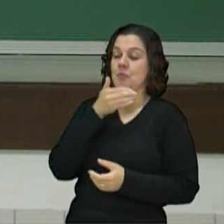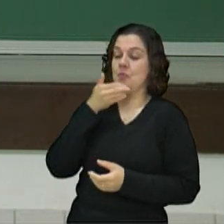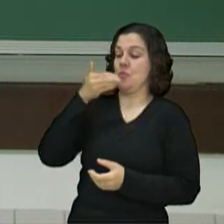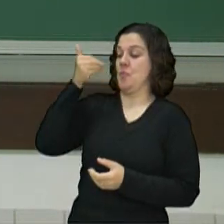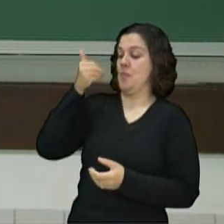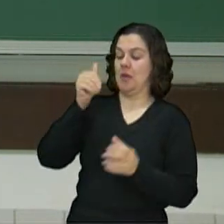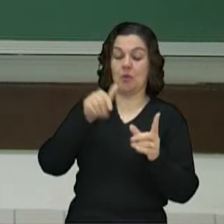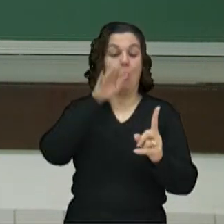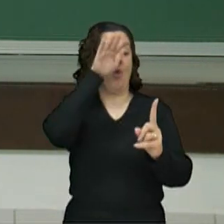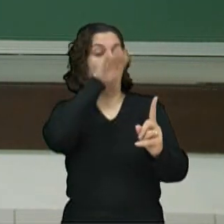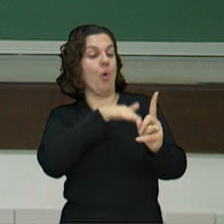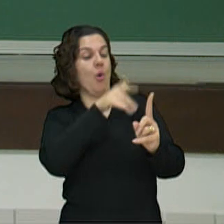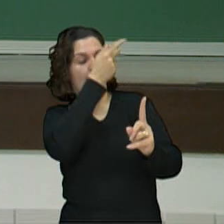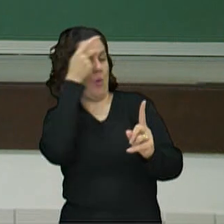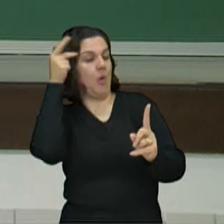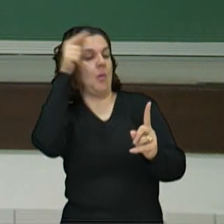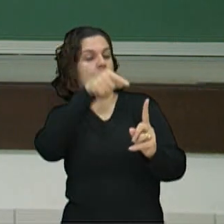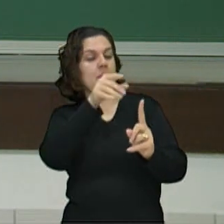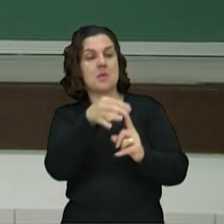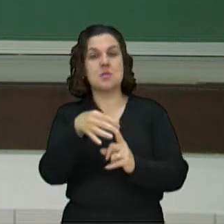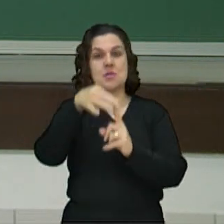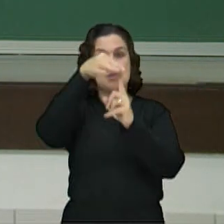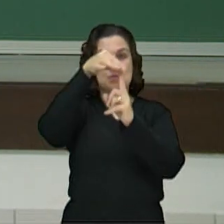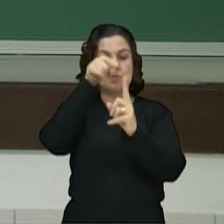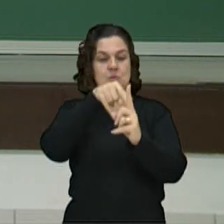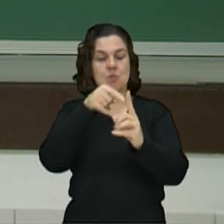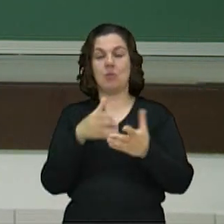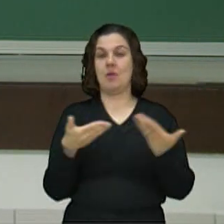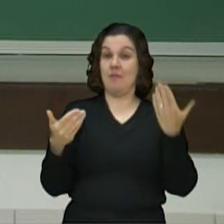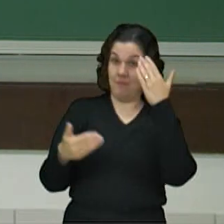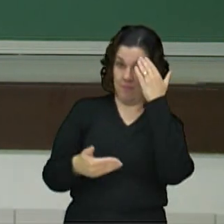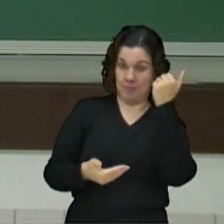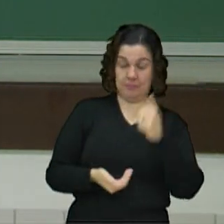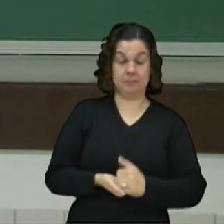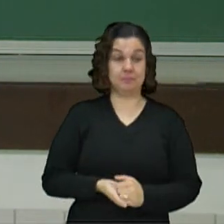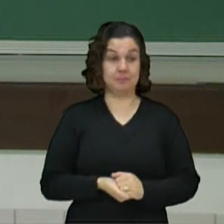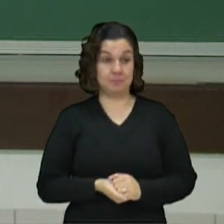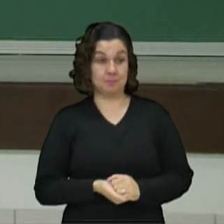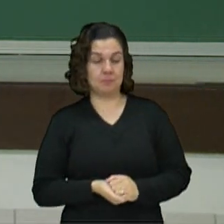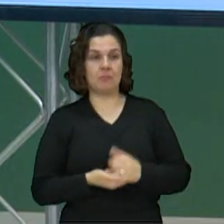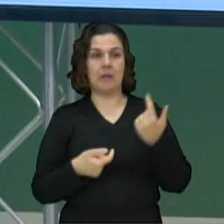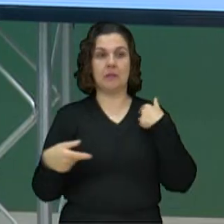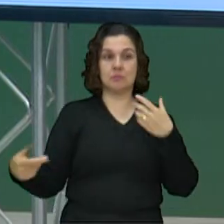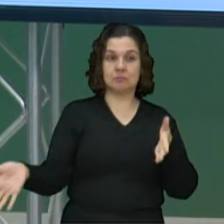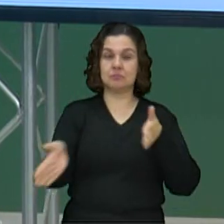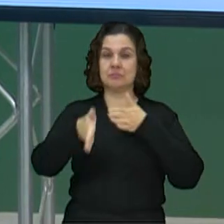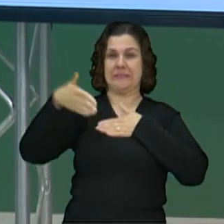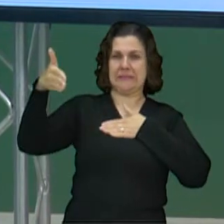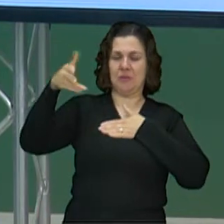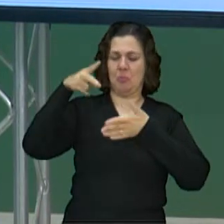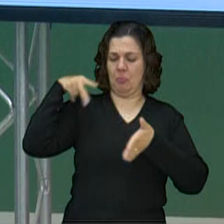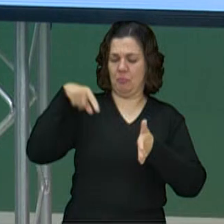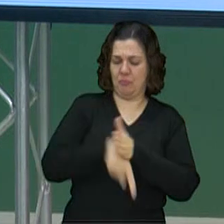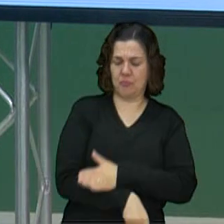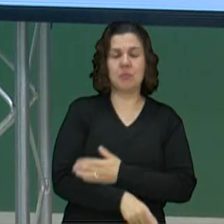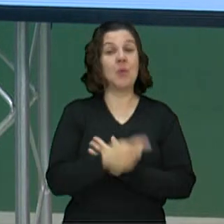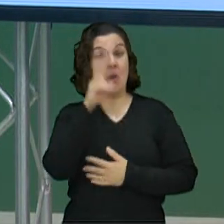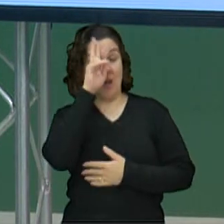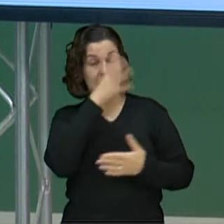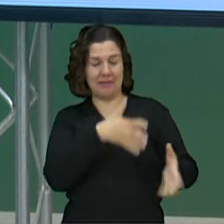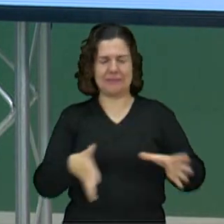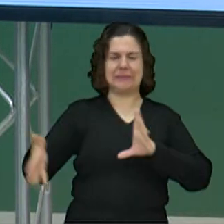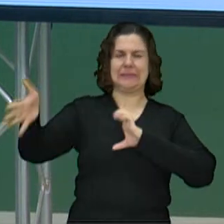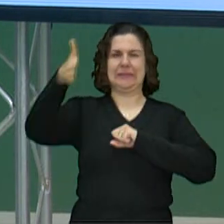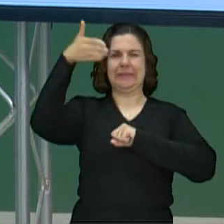ser cultuado como uma grande personalidade. Nacionalismo extremo, a